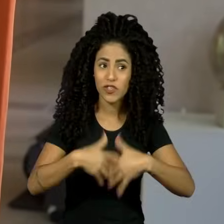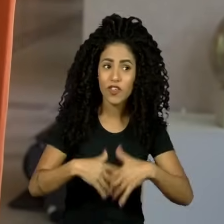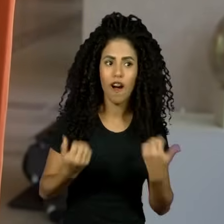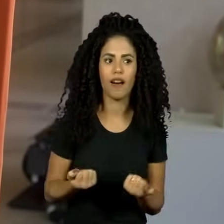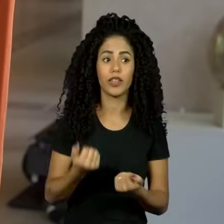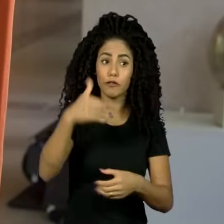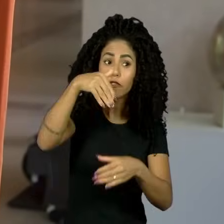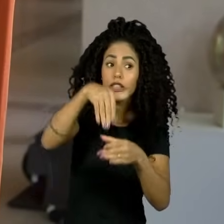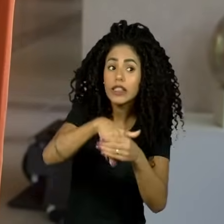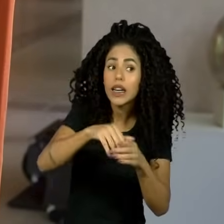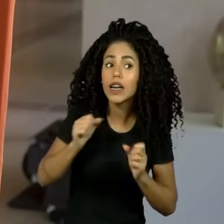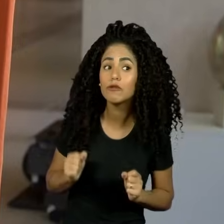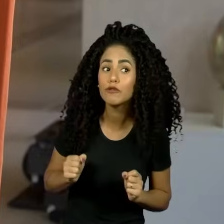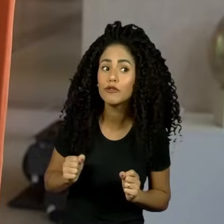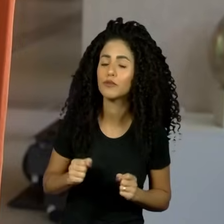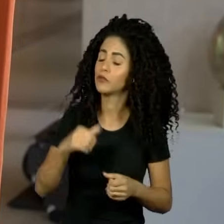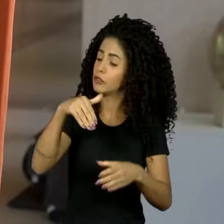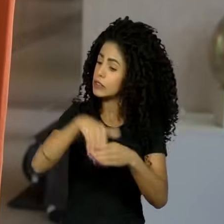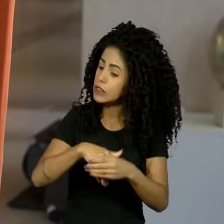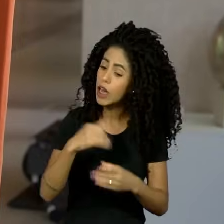votando,